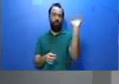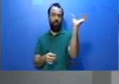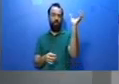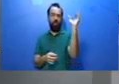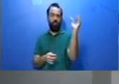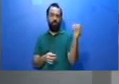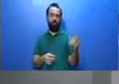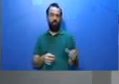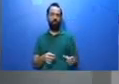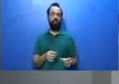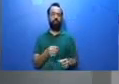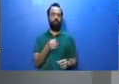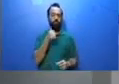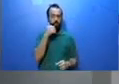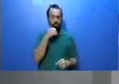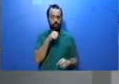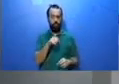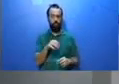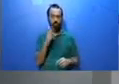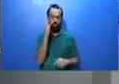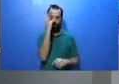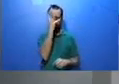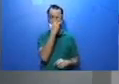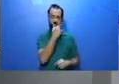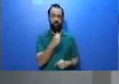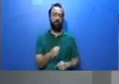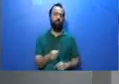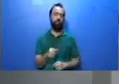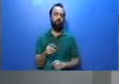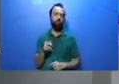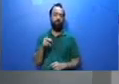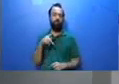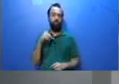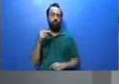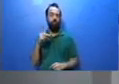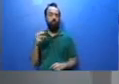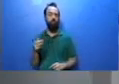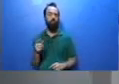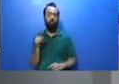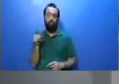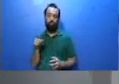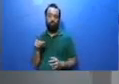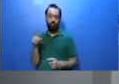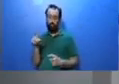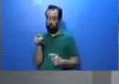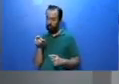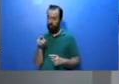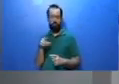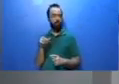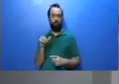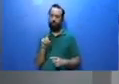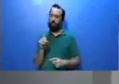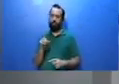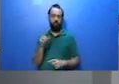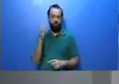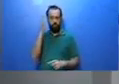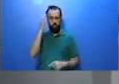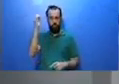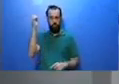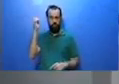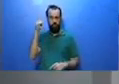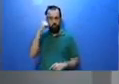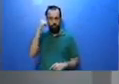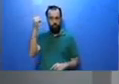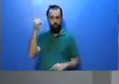bem bonitinha, que diz que ele não é uma coisa nem outra. Ela